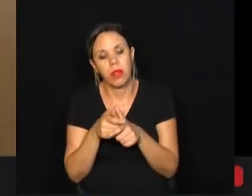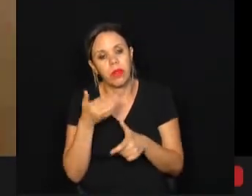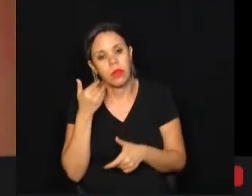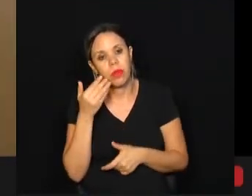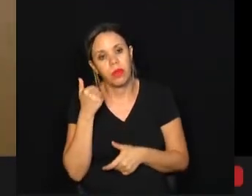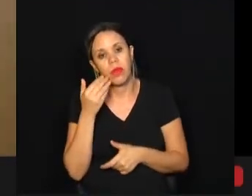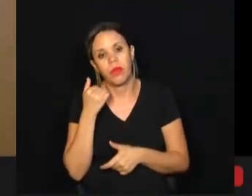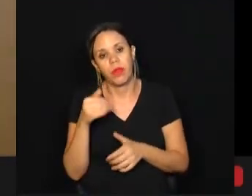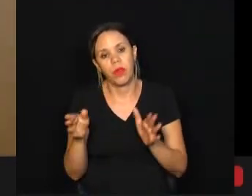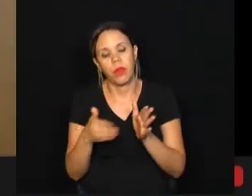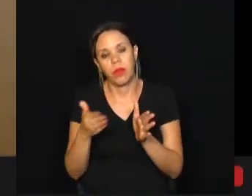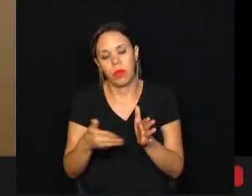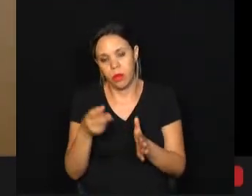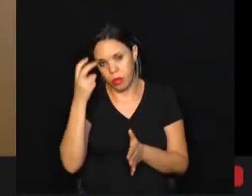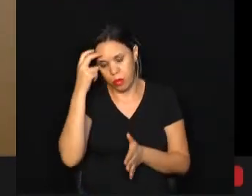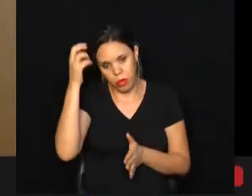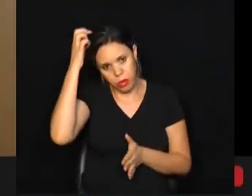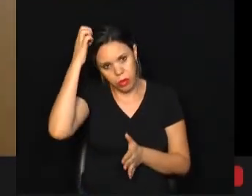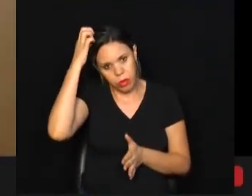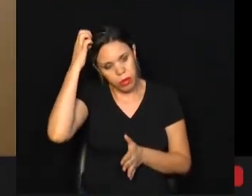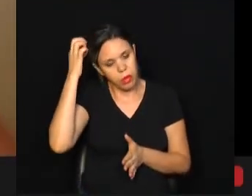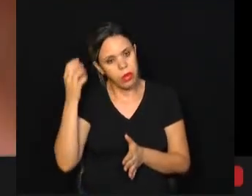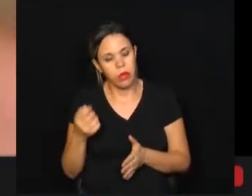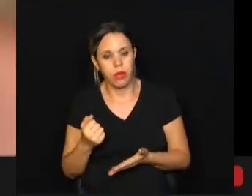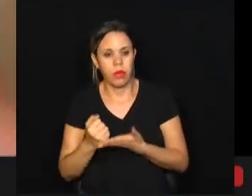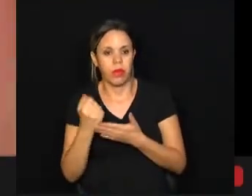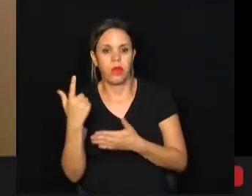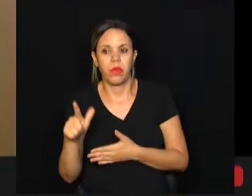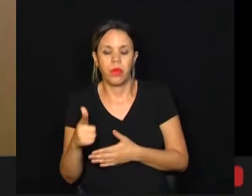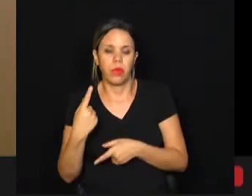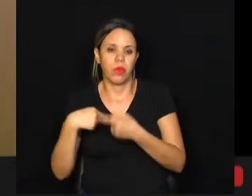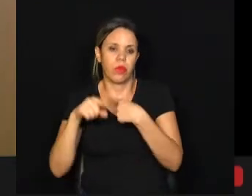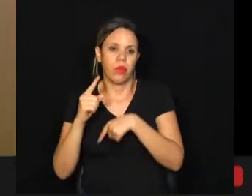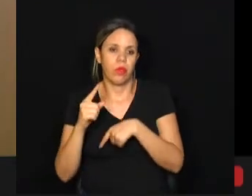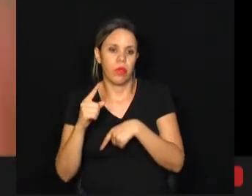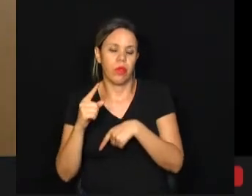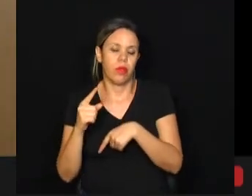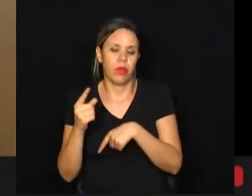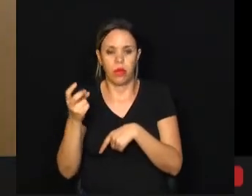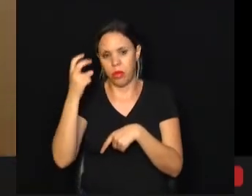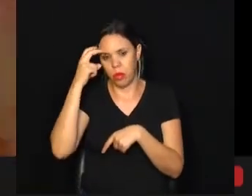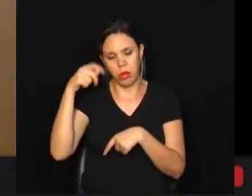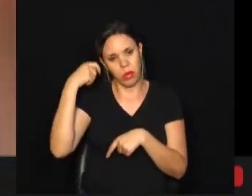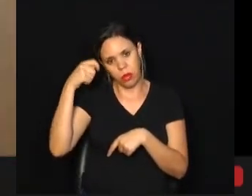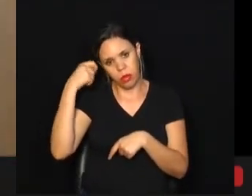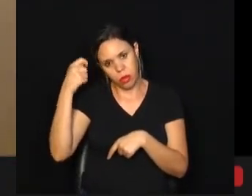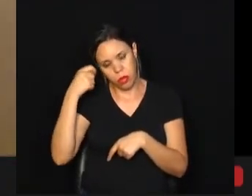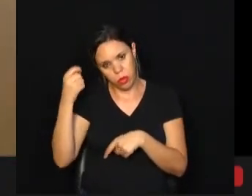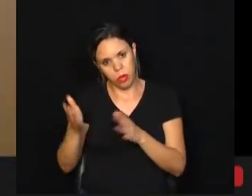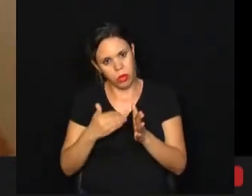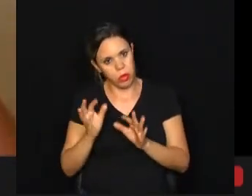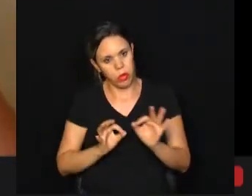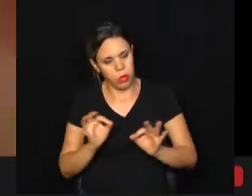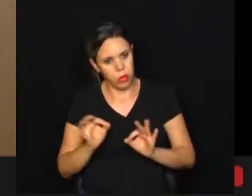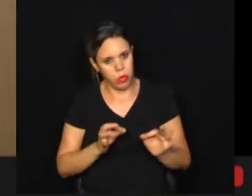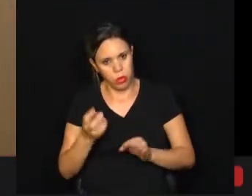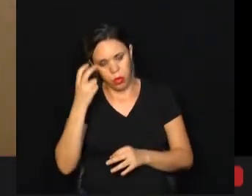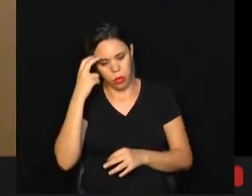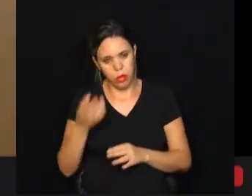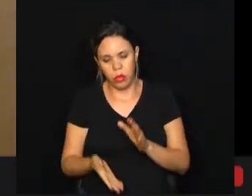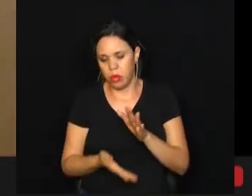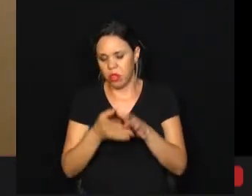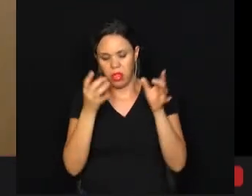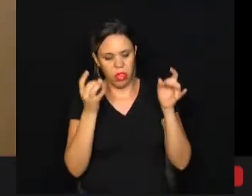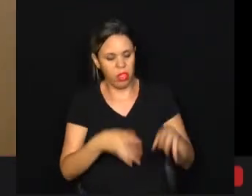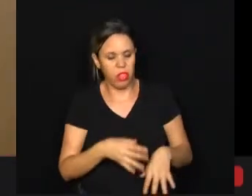da sua produção cultural e colabora com o êxodo cultural. Os artistas e os produtores culturais acabam saindo de